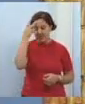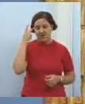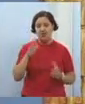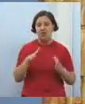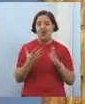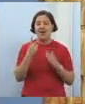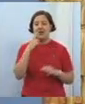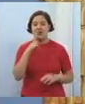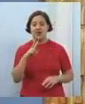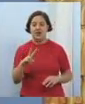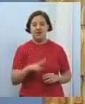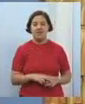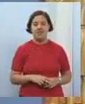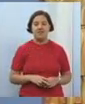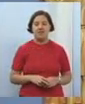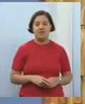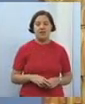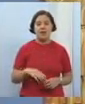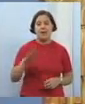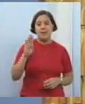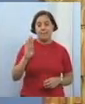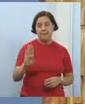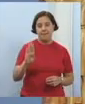Mas quando ele viu a Betsabe tomando banho,